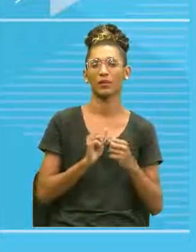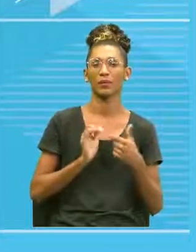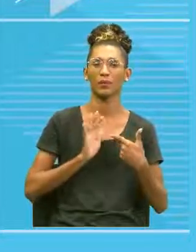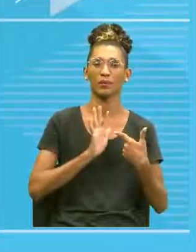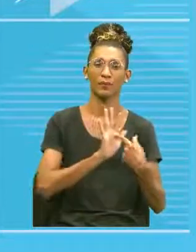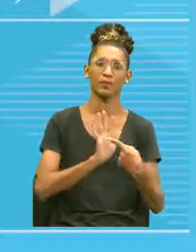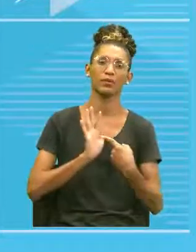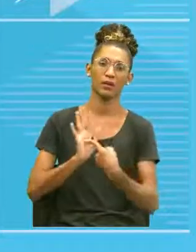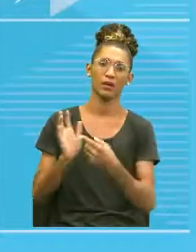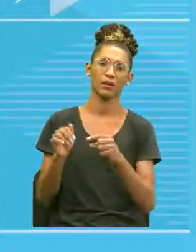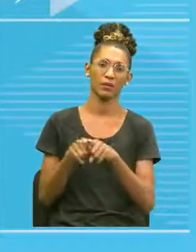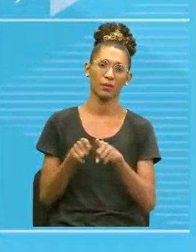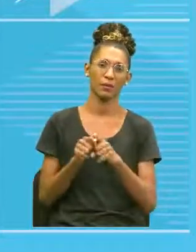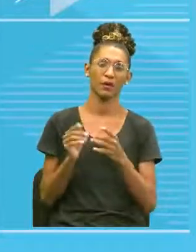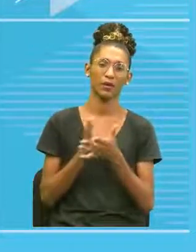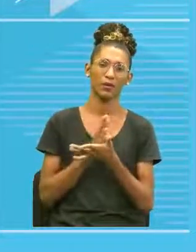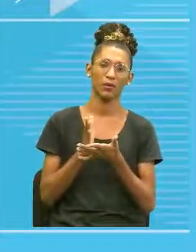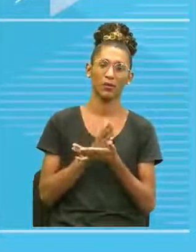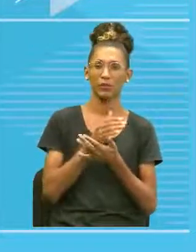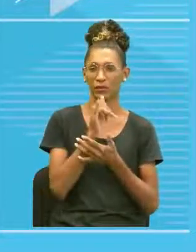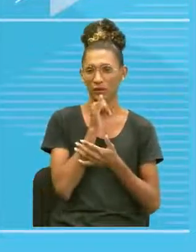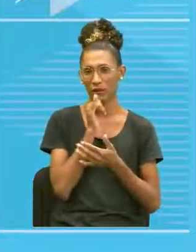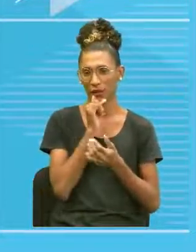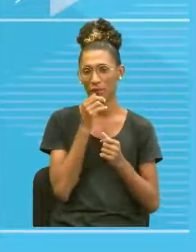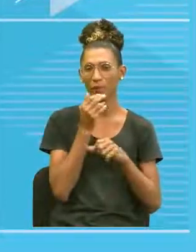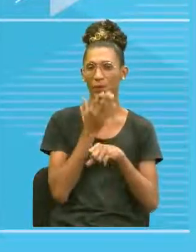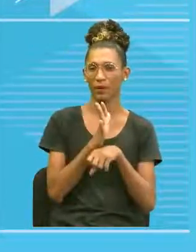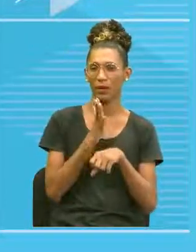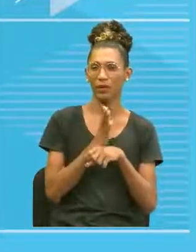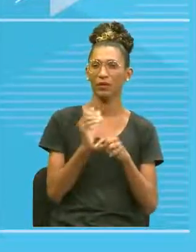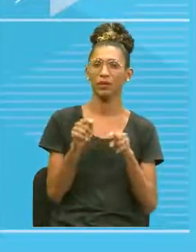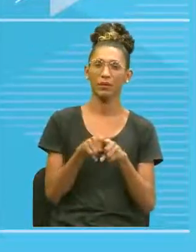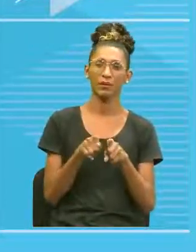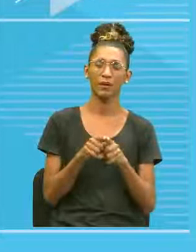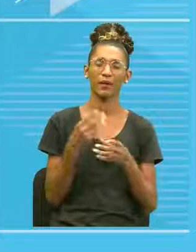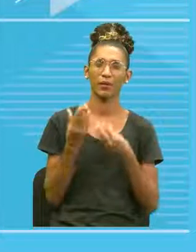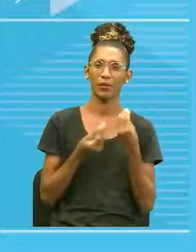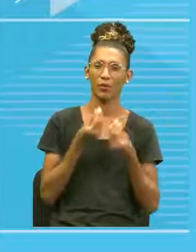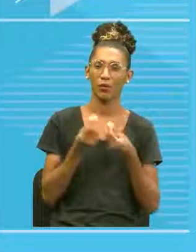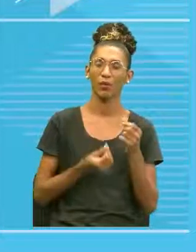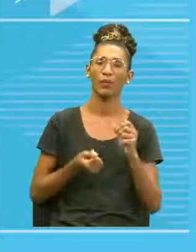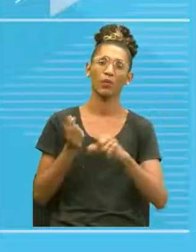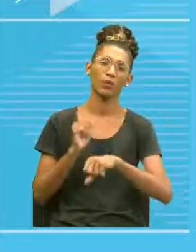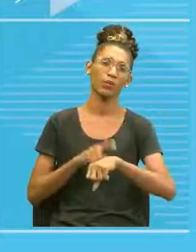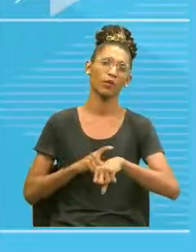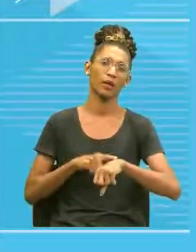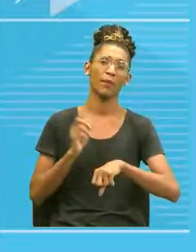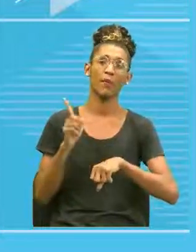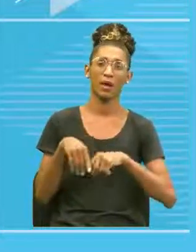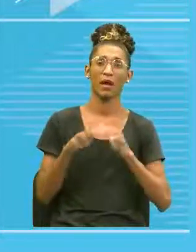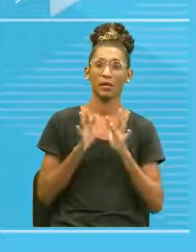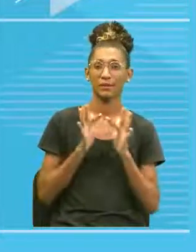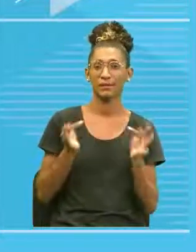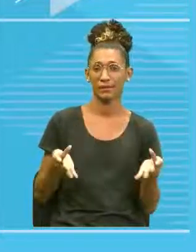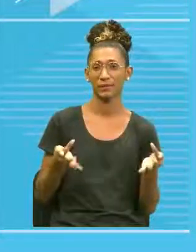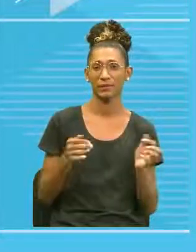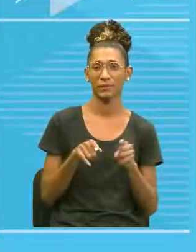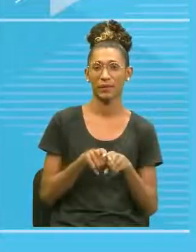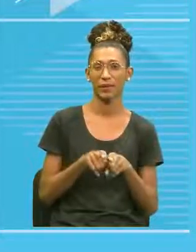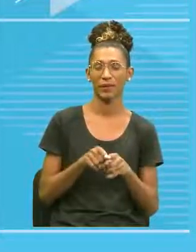mostrar em exemplos práticos o quanto este tempo é simples beleza